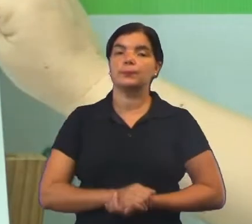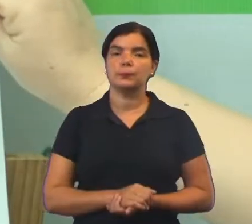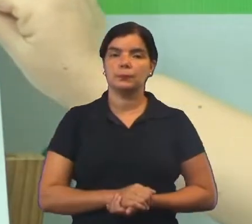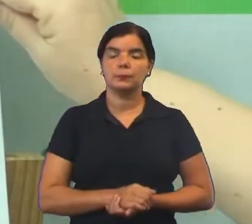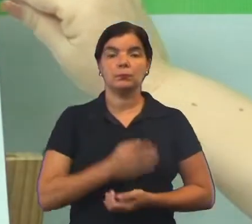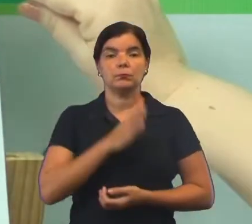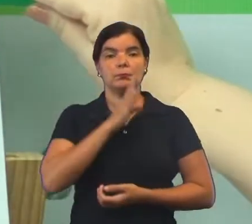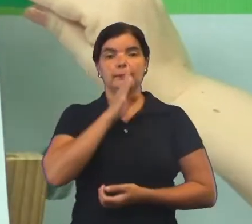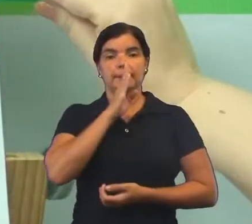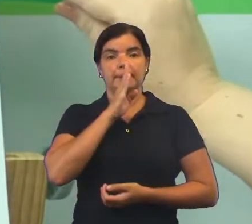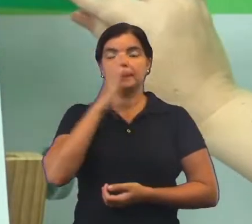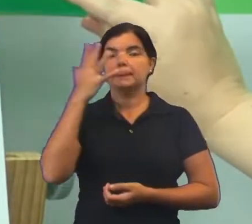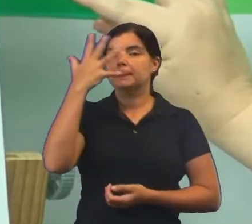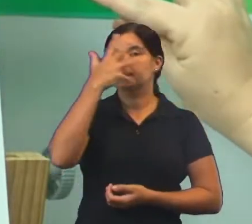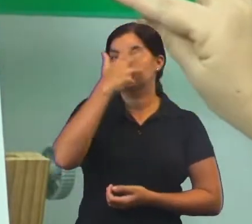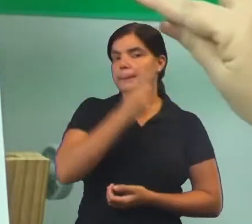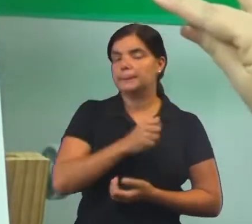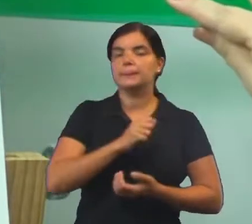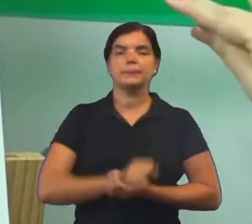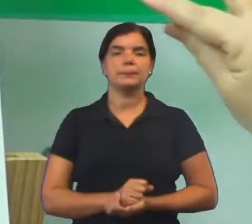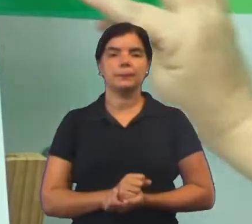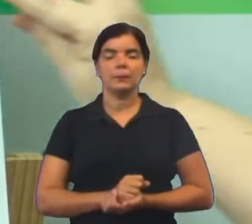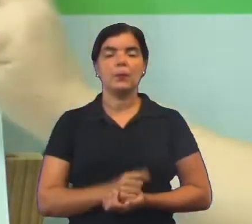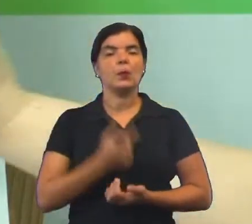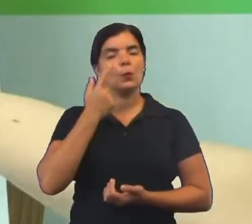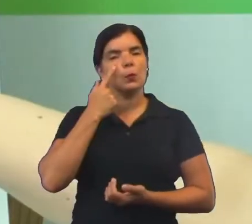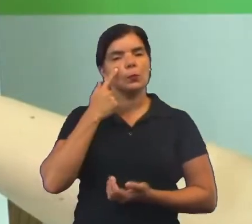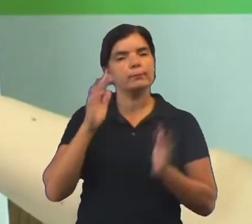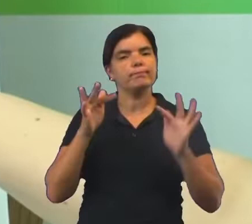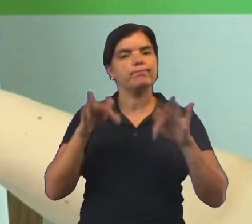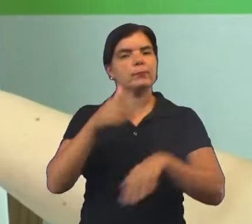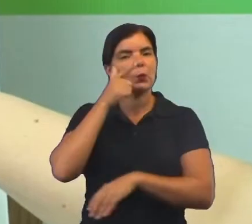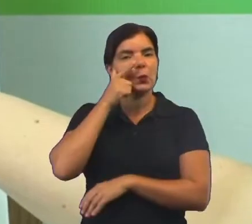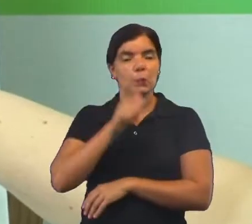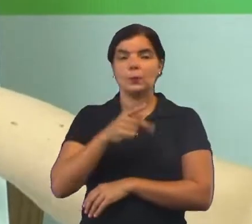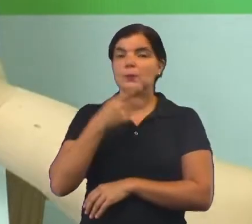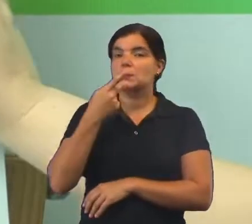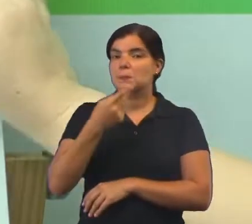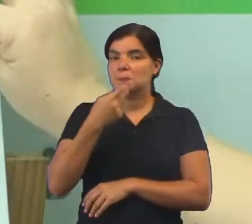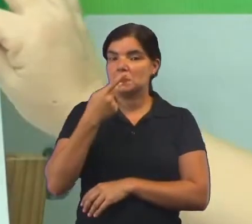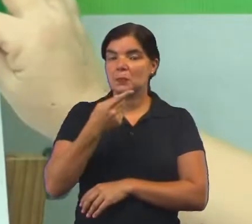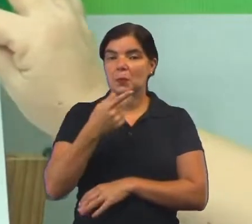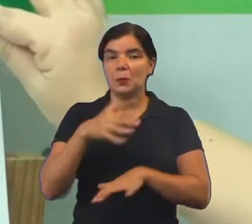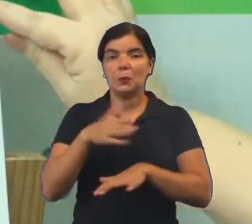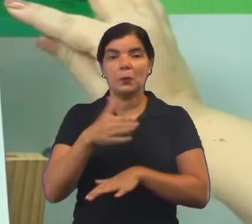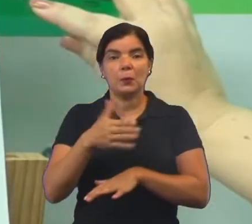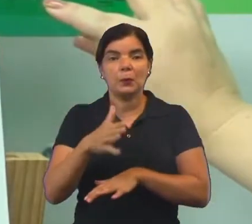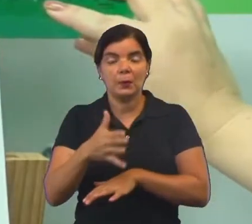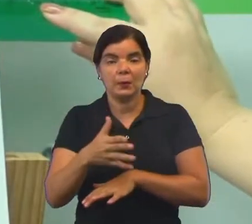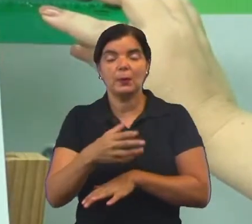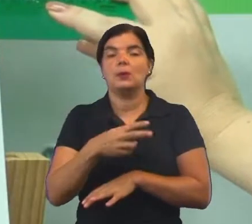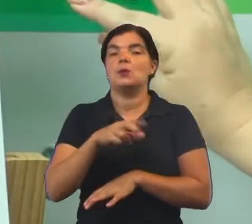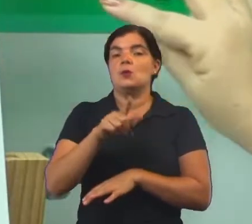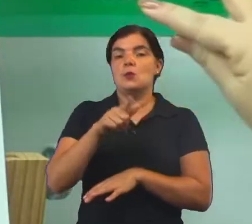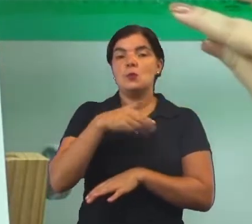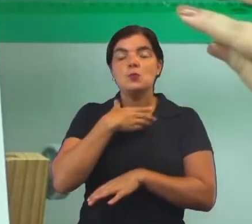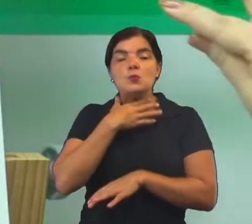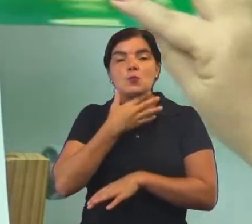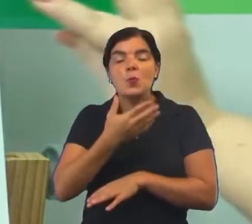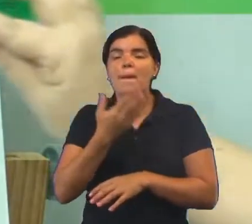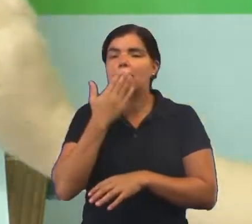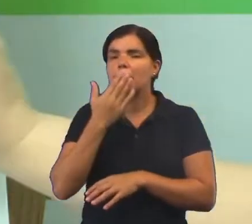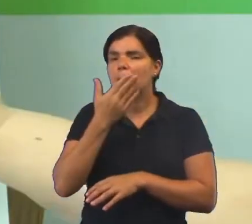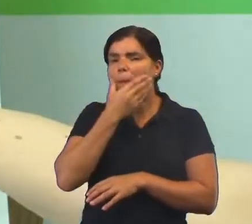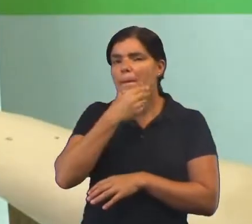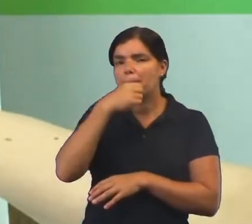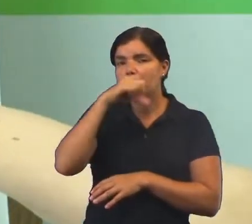ficou mudo de beleza. E quando finalmente conseguiu falar, tremendo, gaguejando,